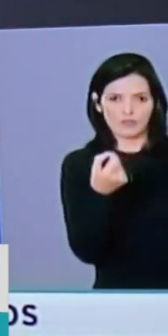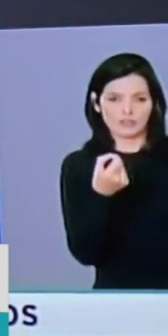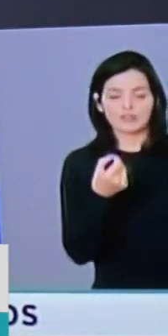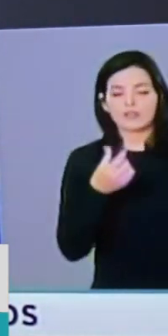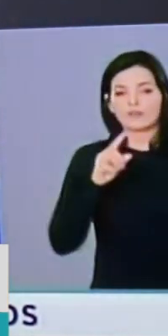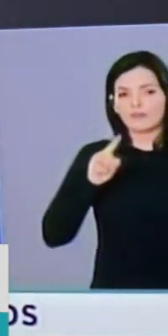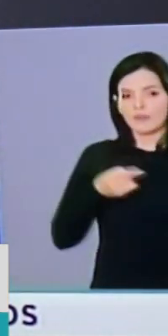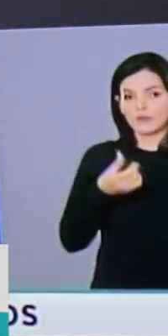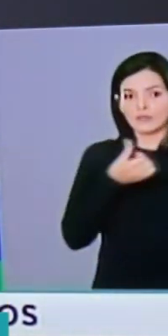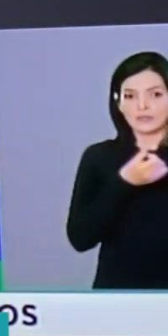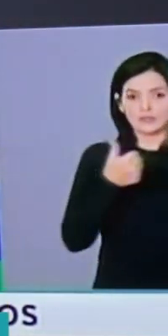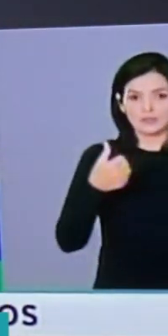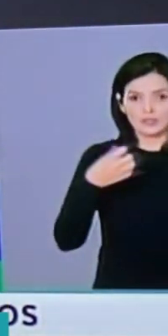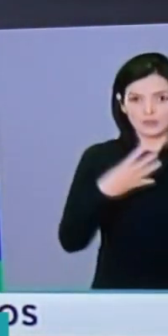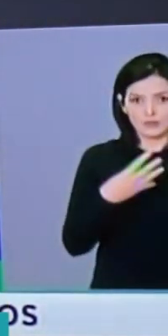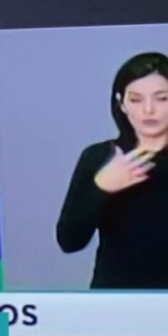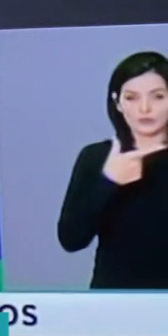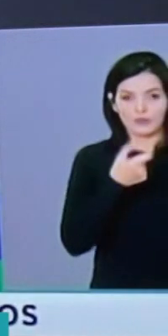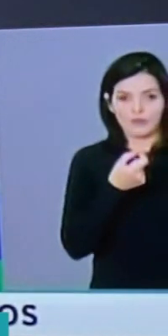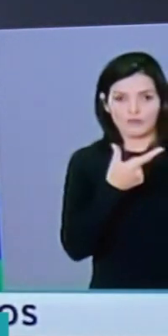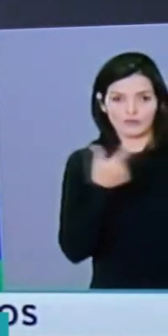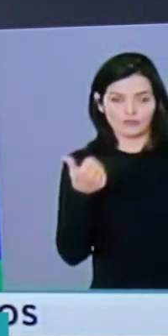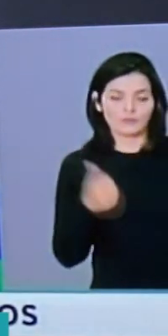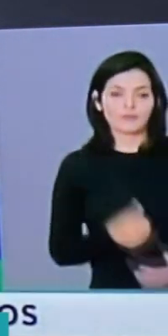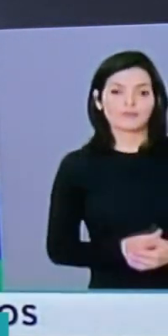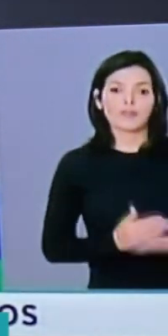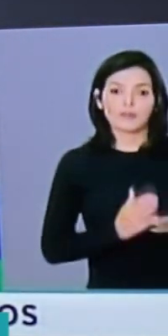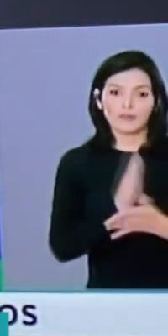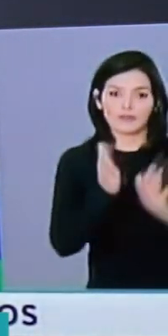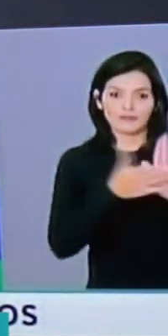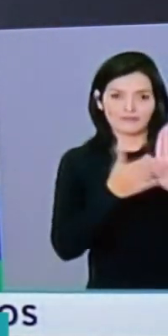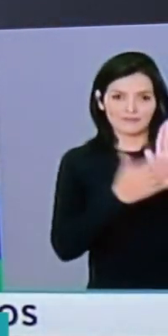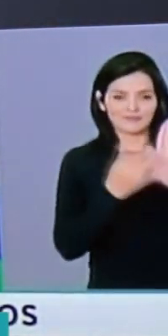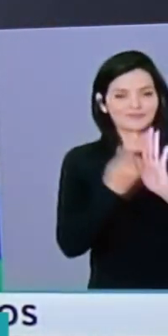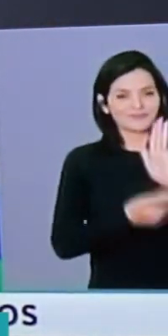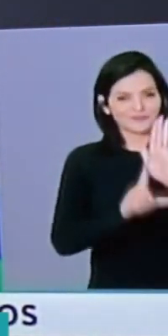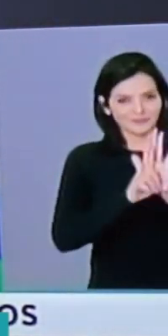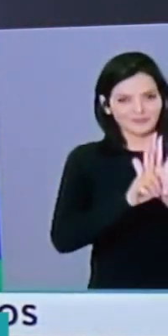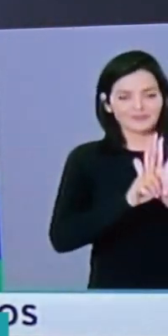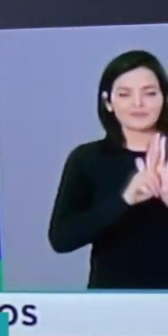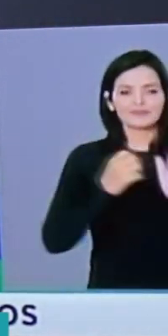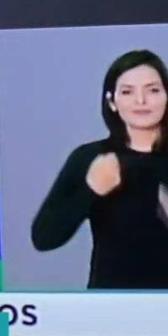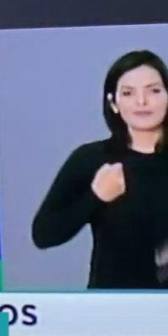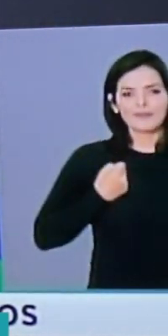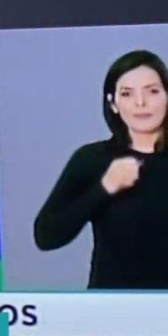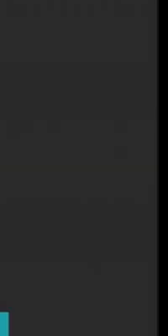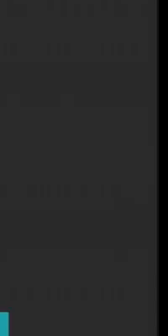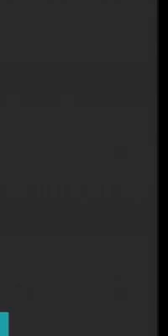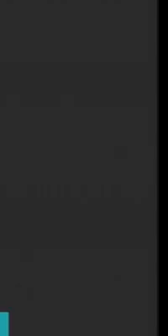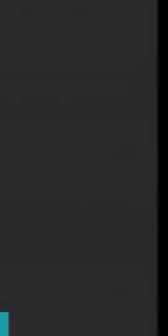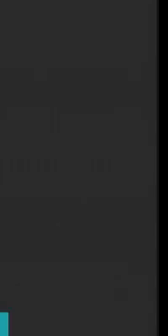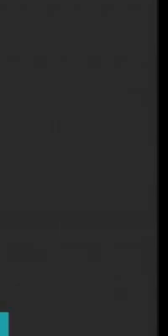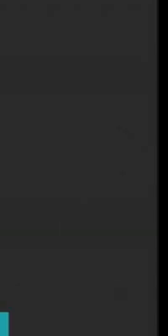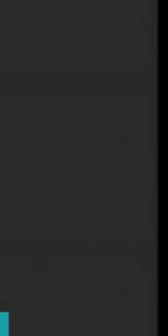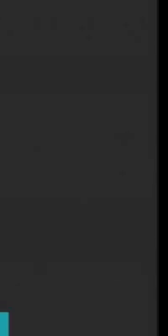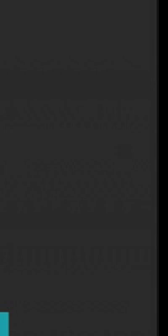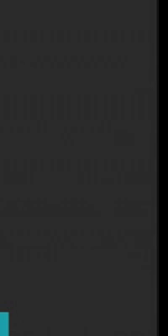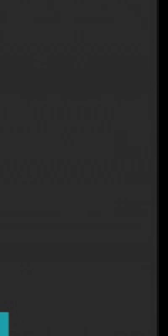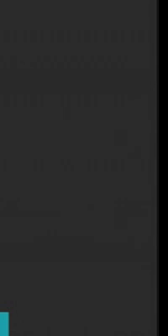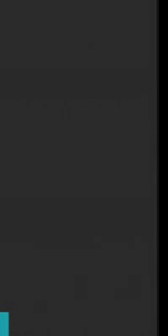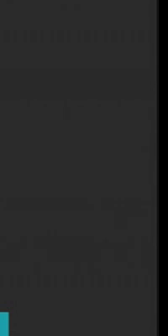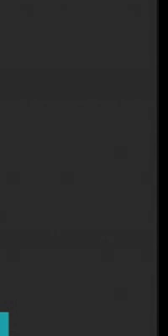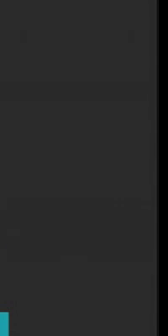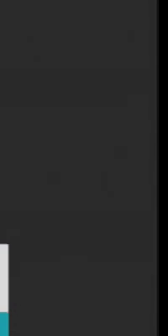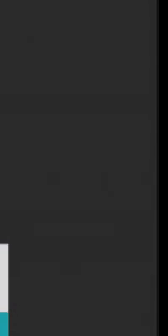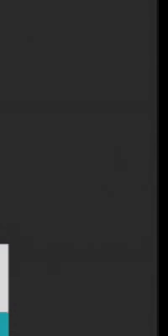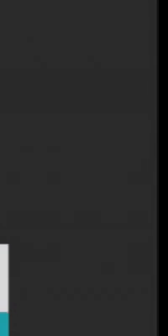pode ajudar a reduzir a violência contra a mulher e de violações contra os direitos humanos. O Ligue 180